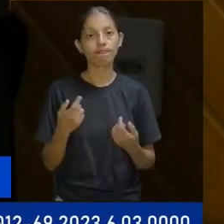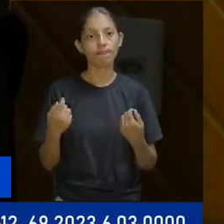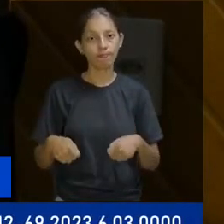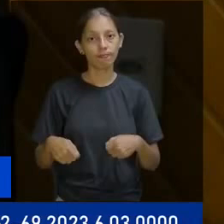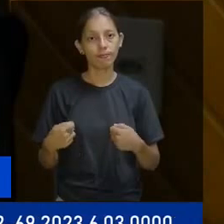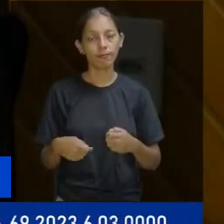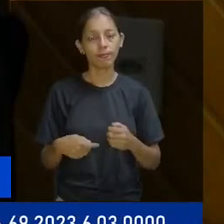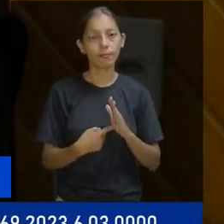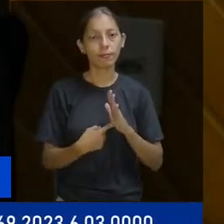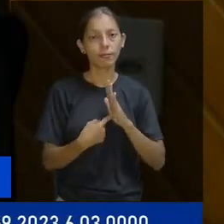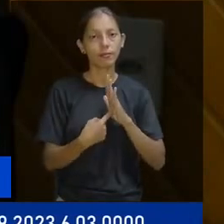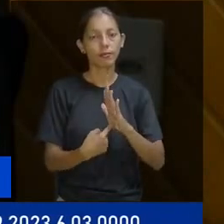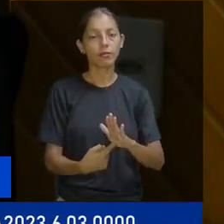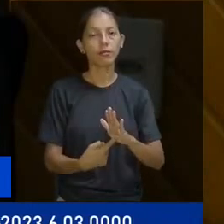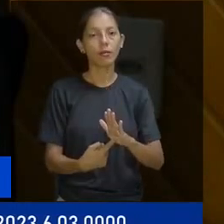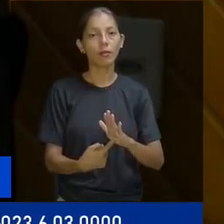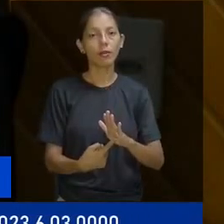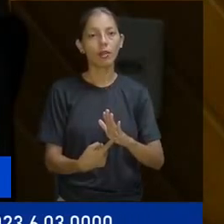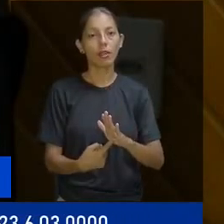representação